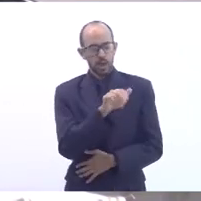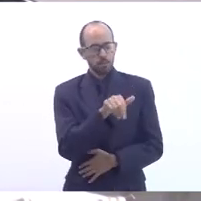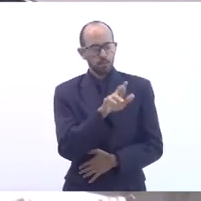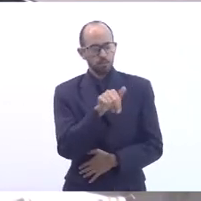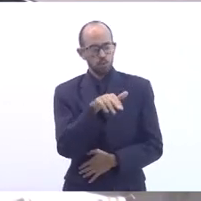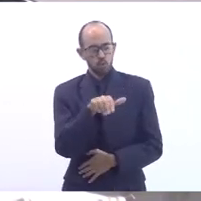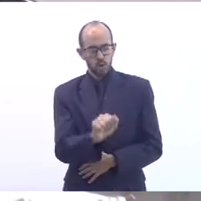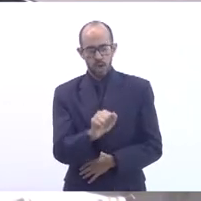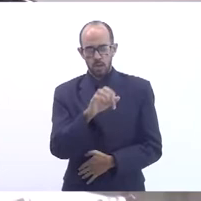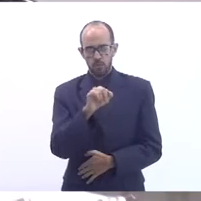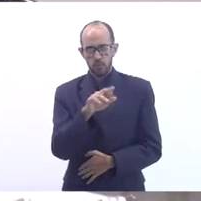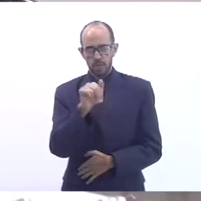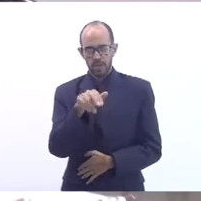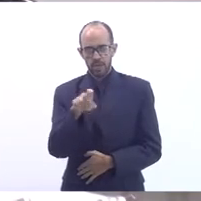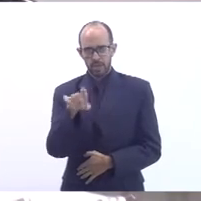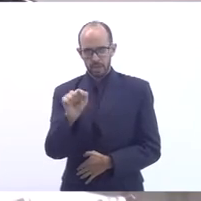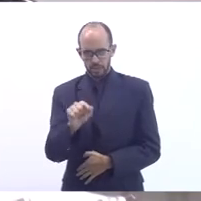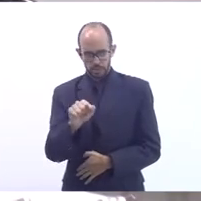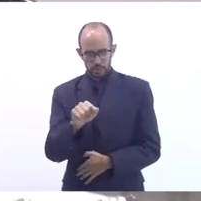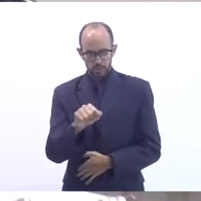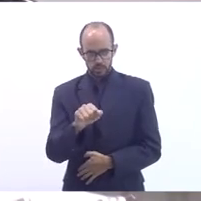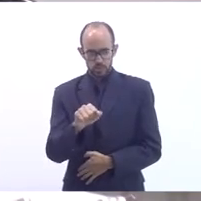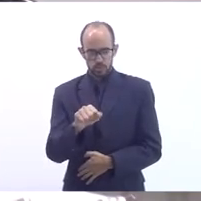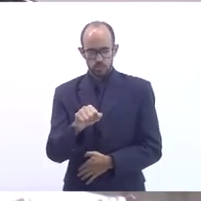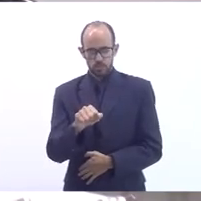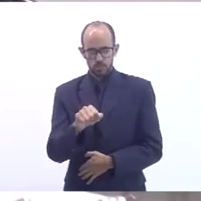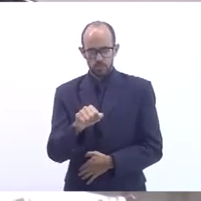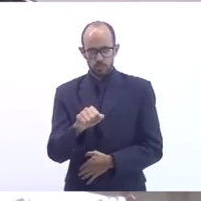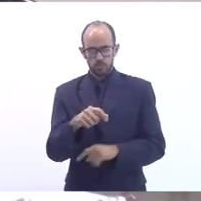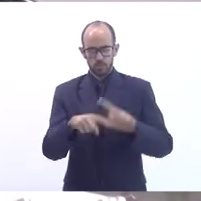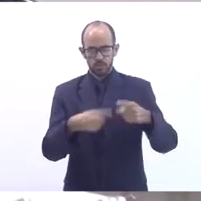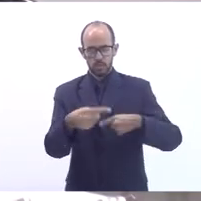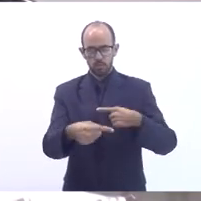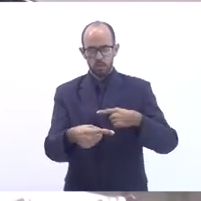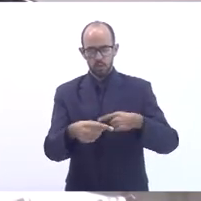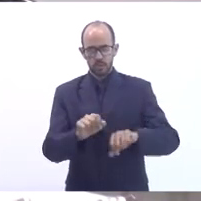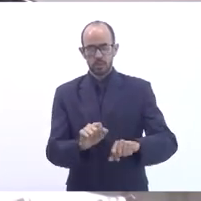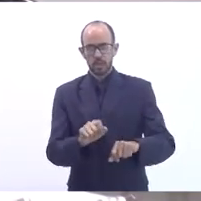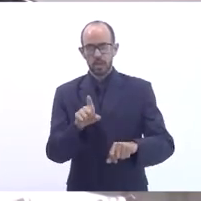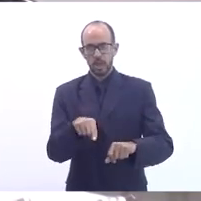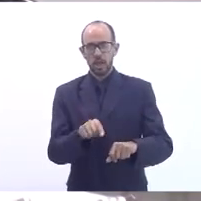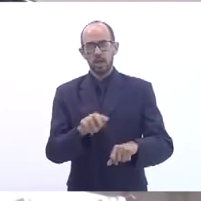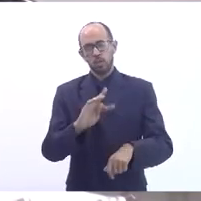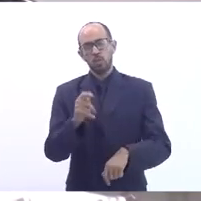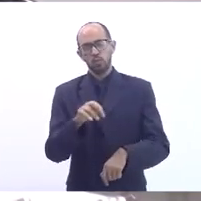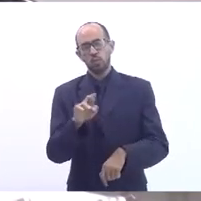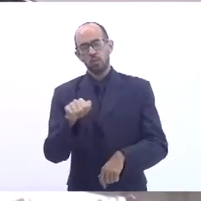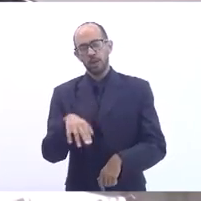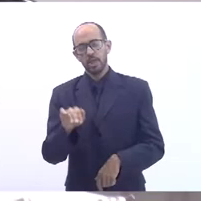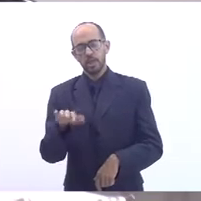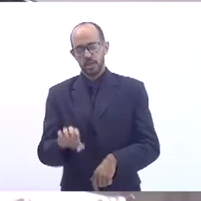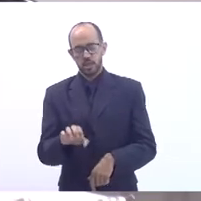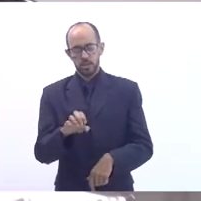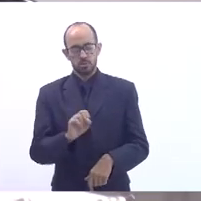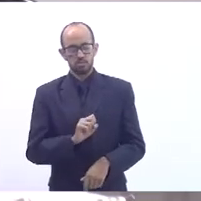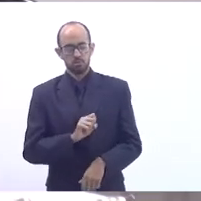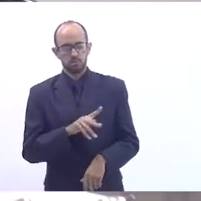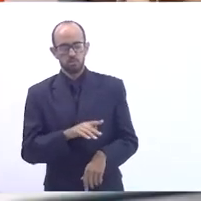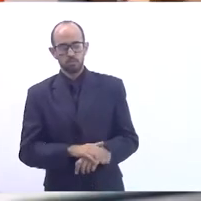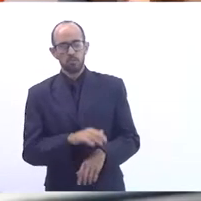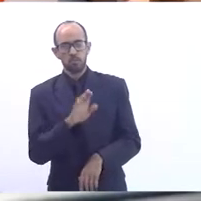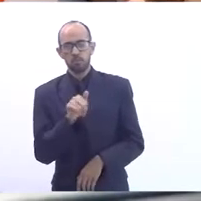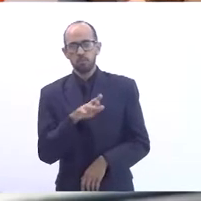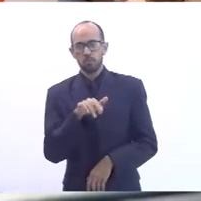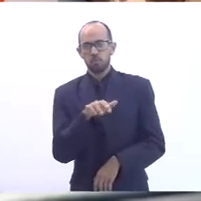Fernanda e em seguida é que é o Henrique Palmieri Bruna